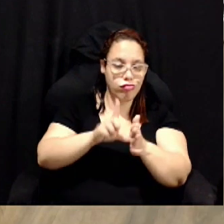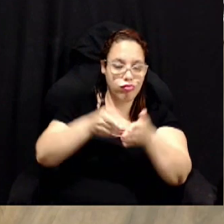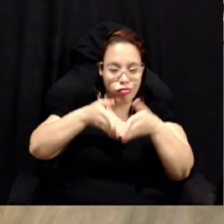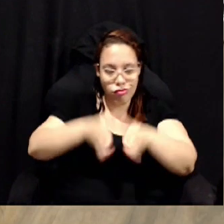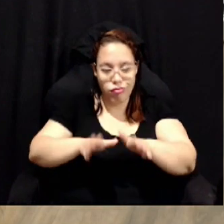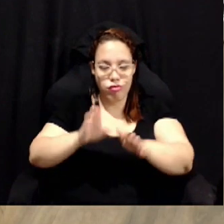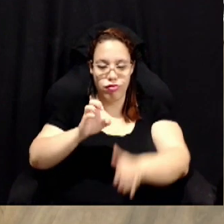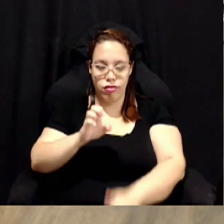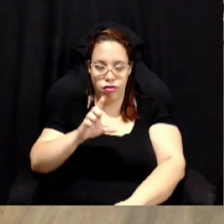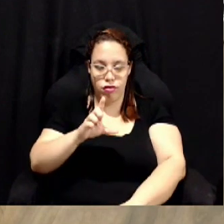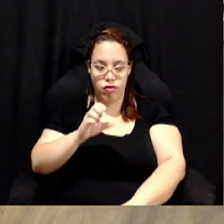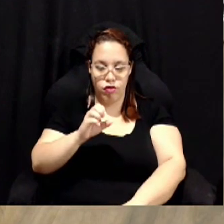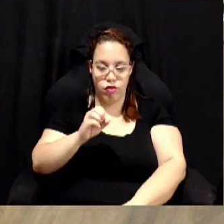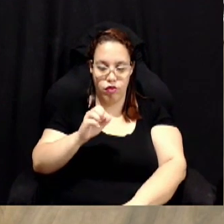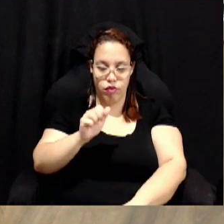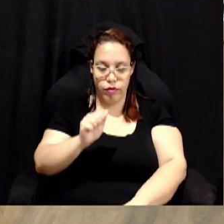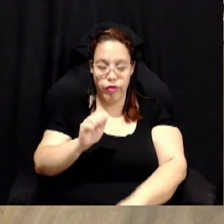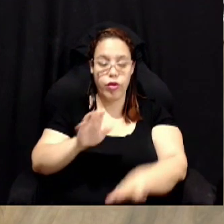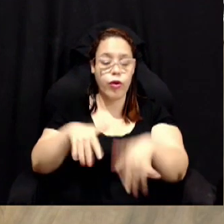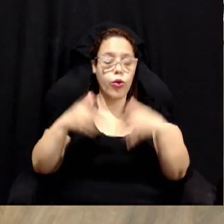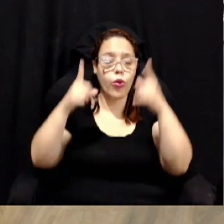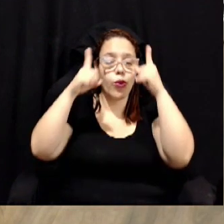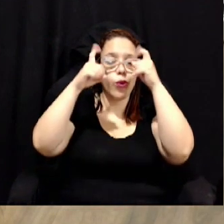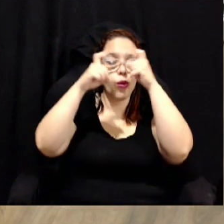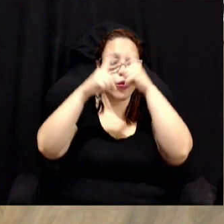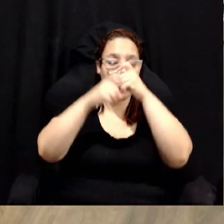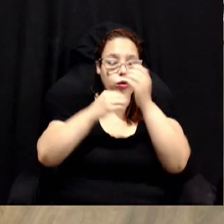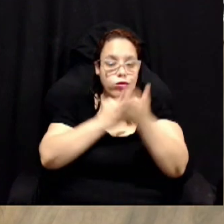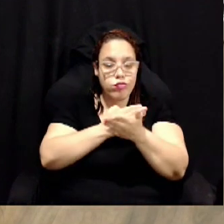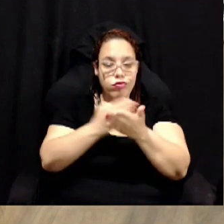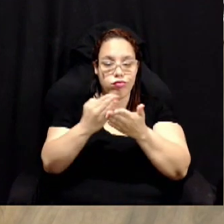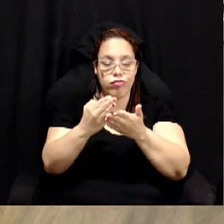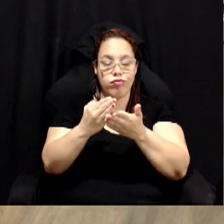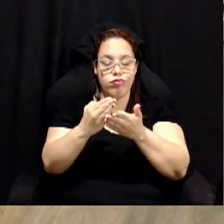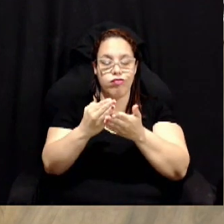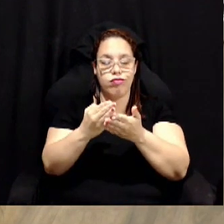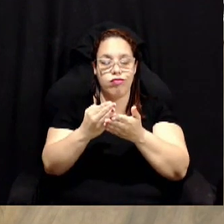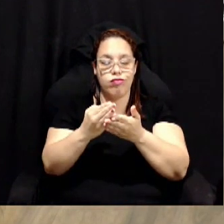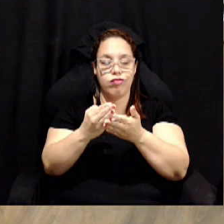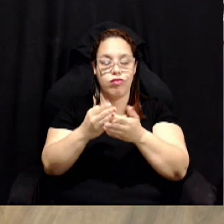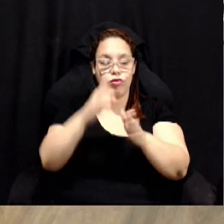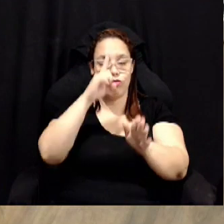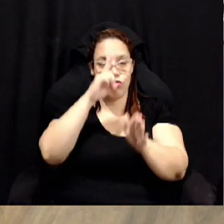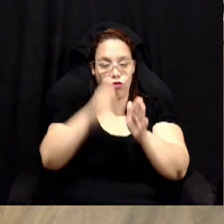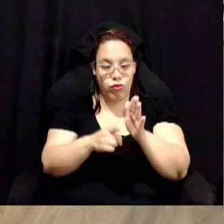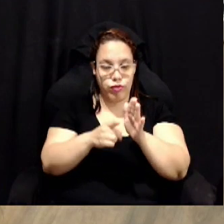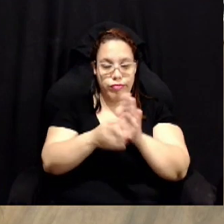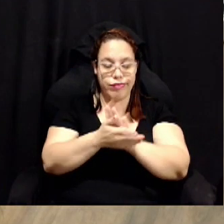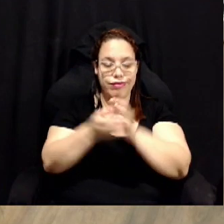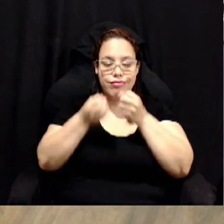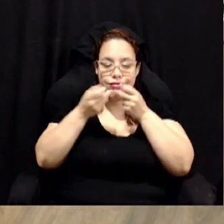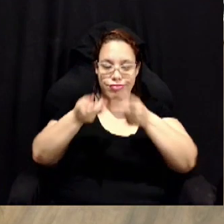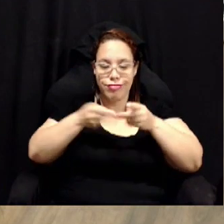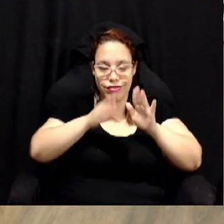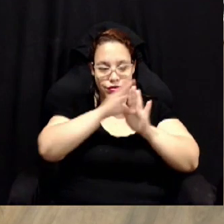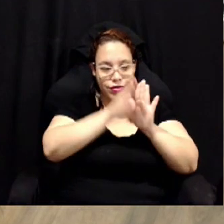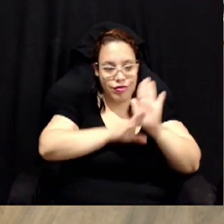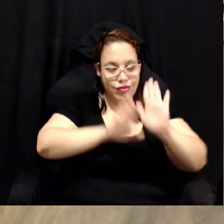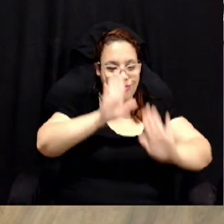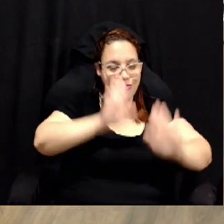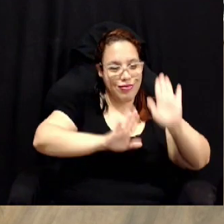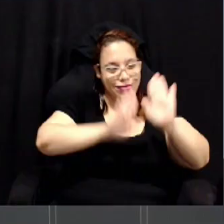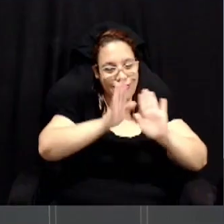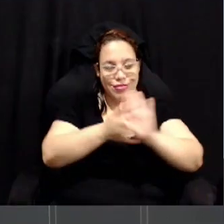Eloá e quais são os desafios a partir do momento do diagnóstico? Seja bem-vindo ao programa Questão de Ordem.